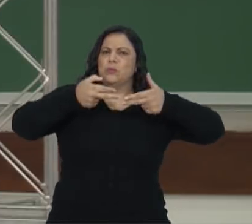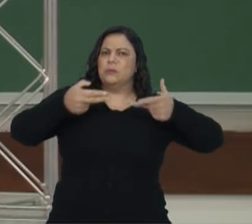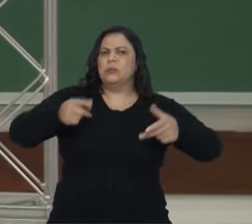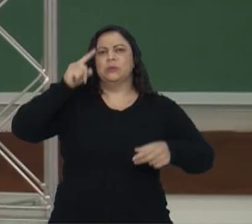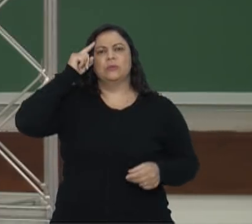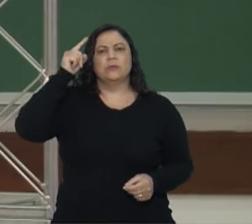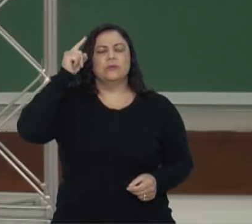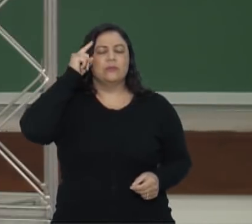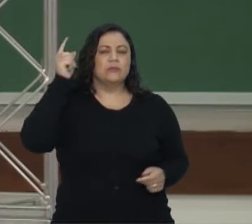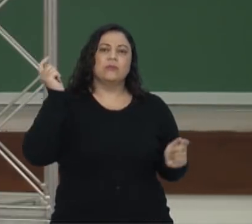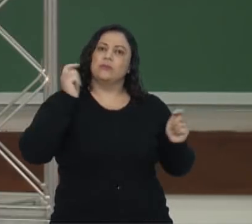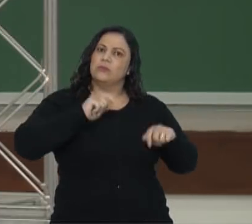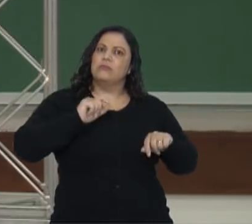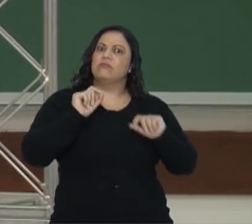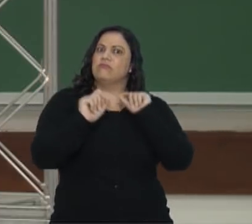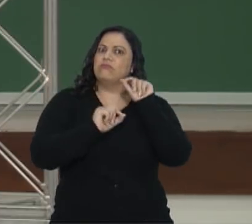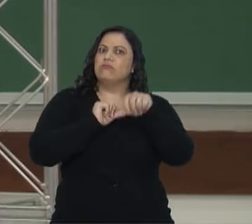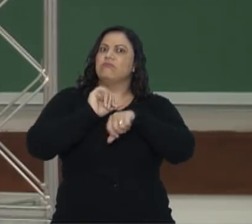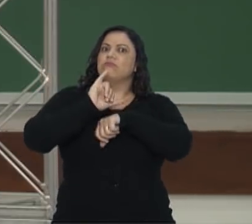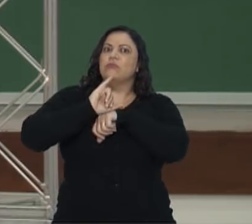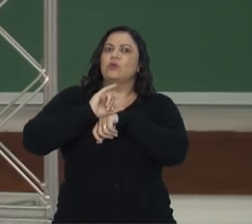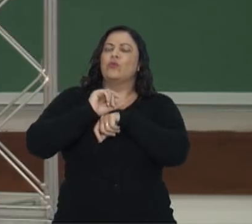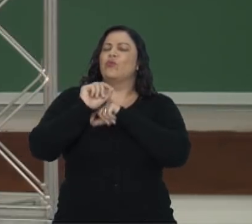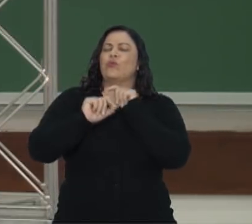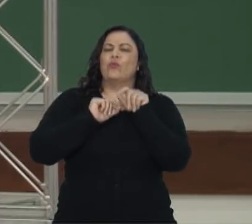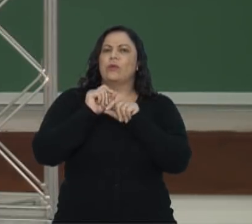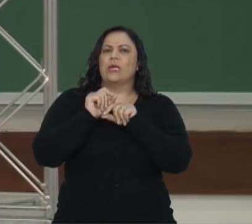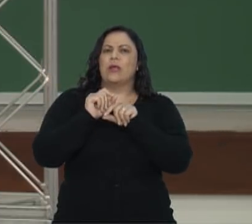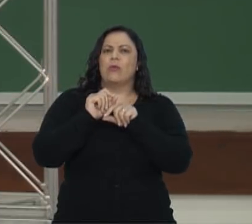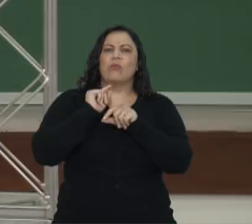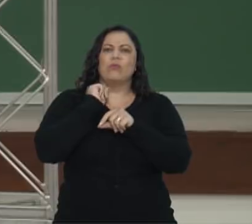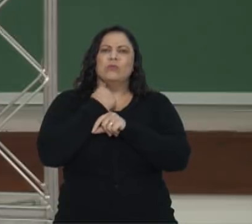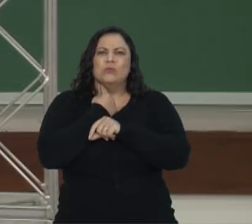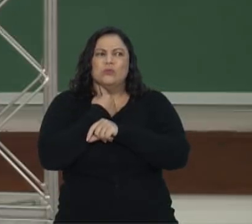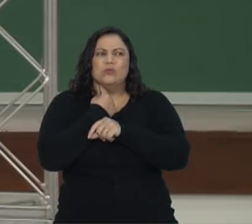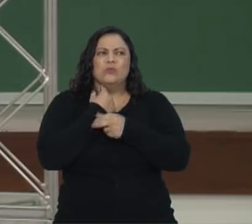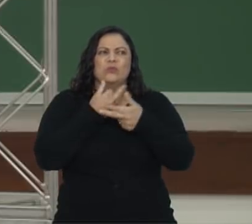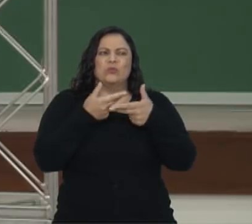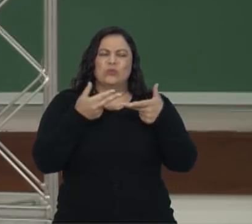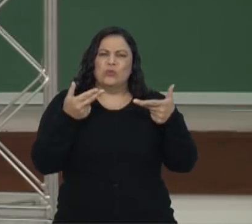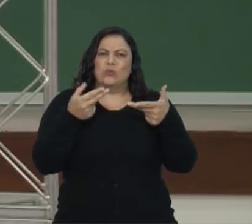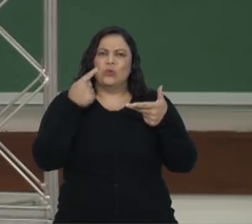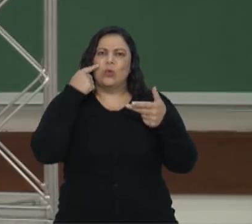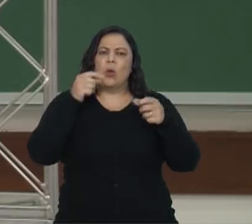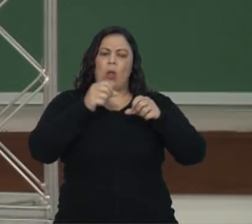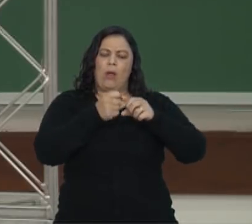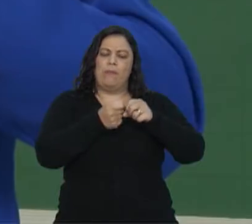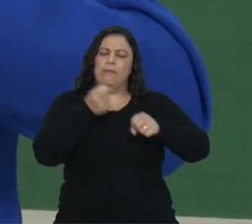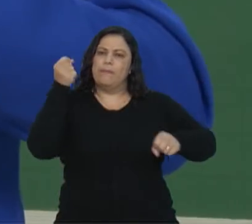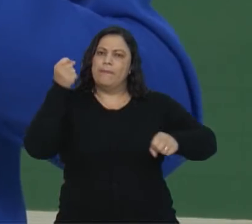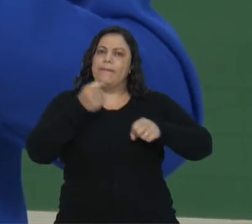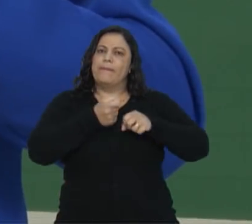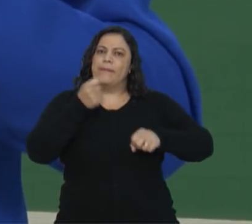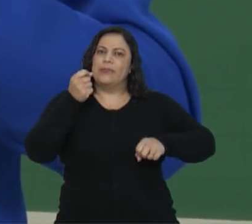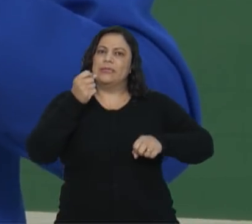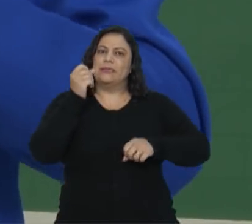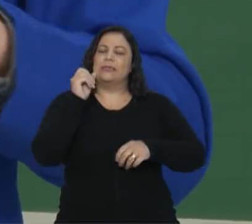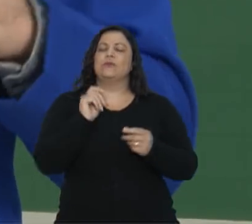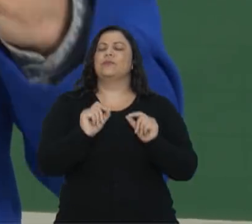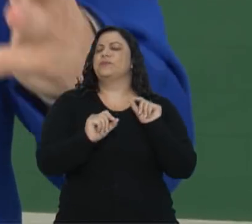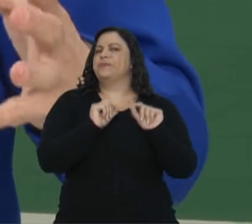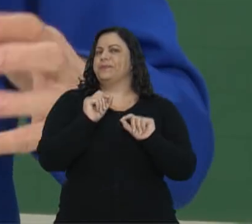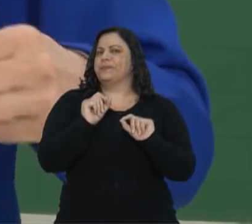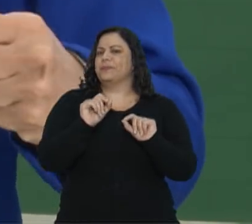cotidiano ficando enferrujados? Então aqui eu trouxe, né, um bastão de ferro, de metal, e foi deixado em contato com o